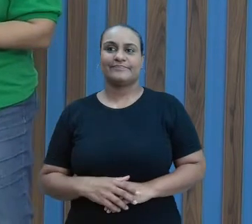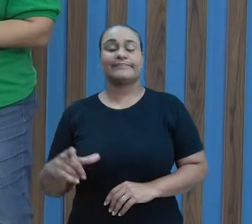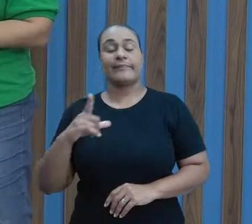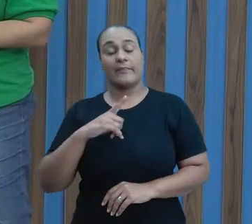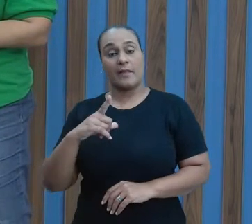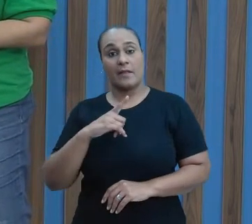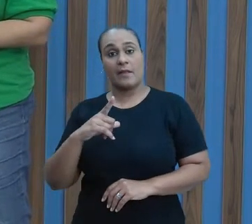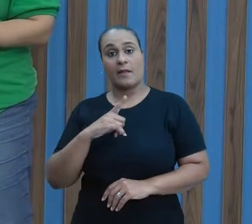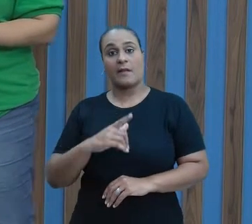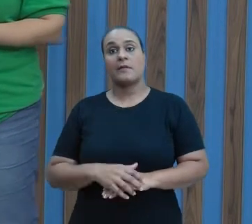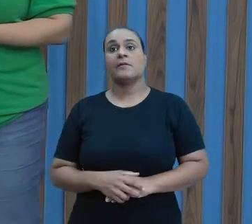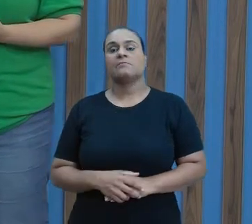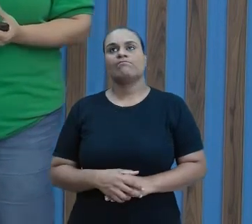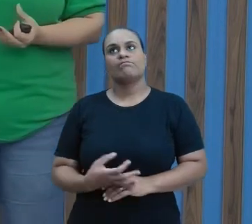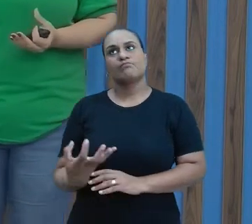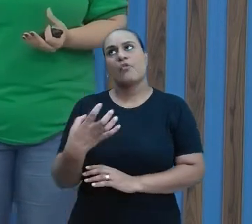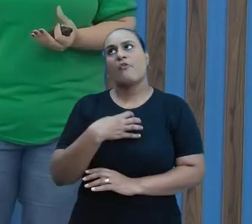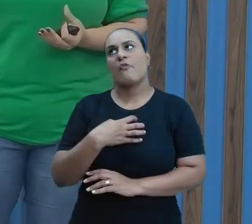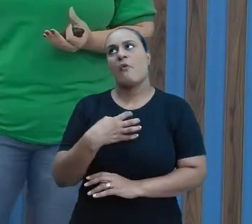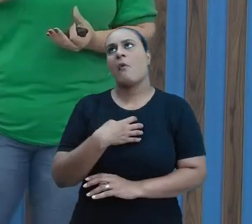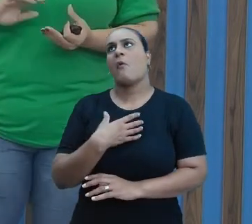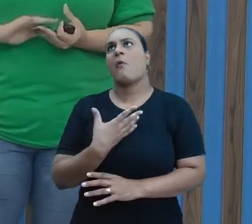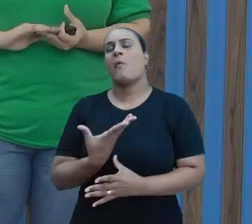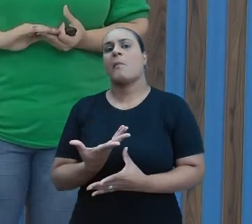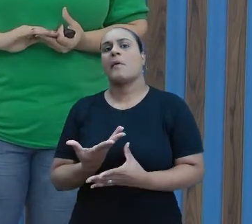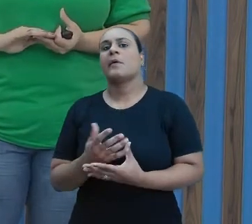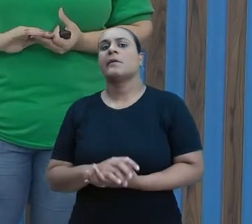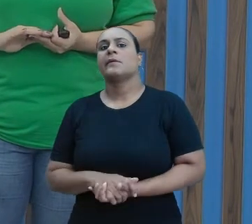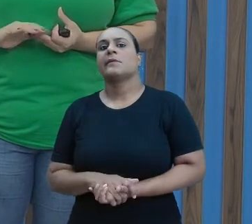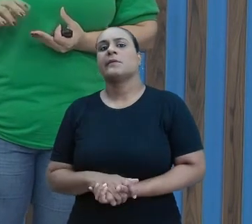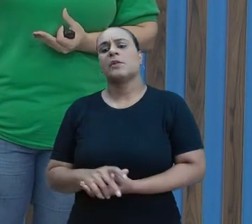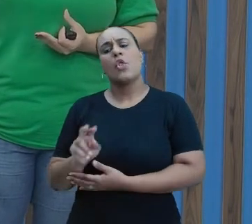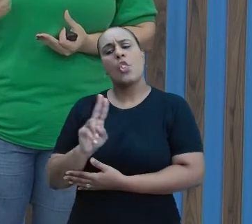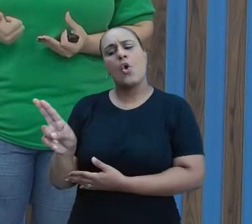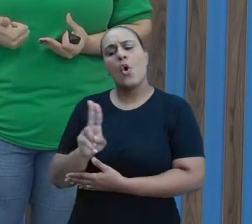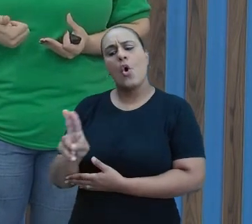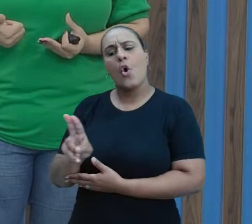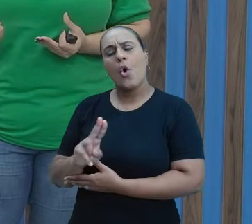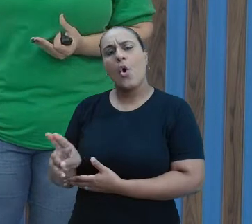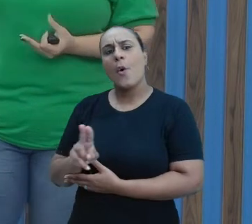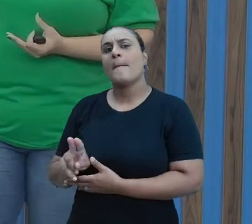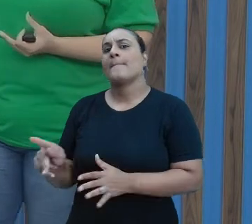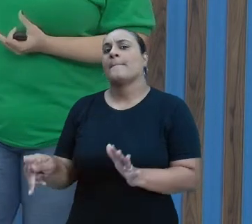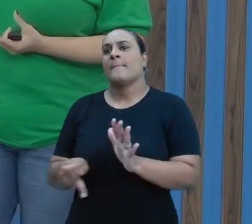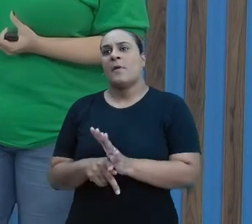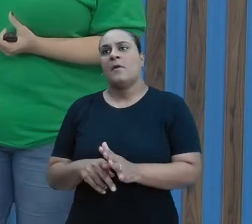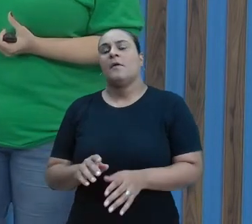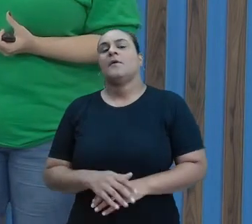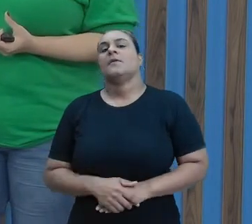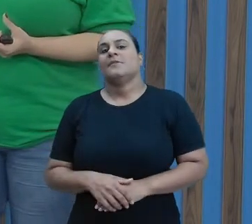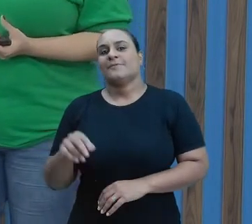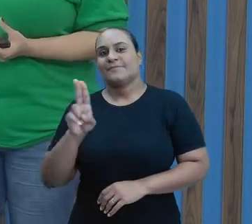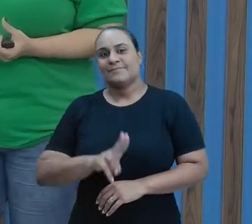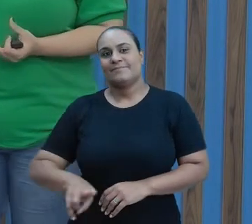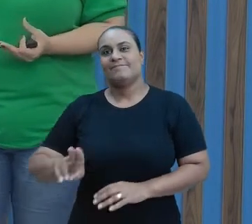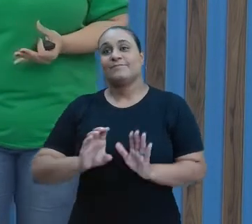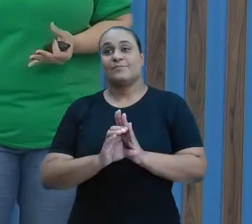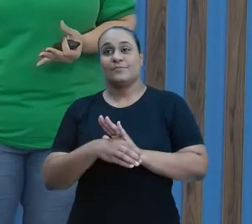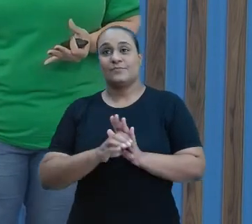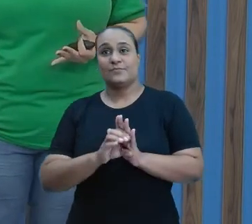existem formas de se dar nomes diferentes e uma delas é utilizando